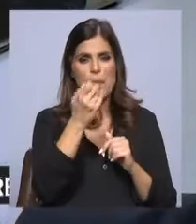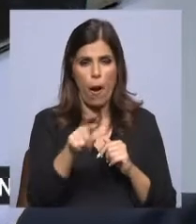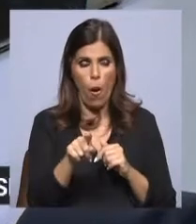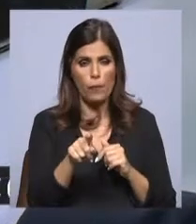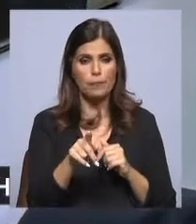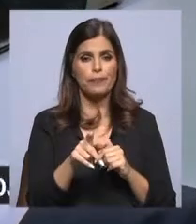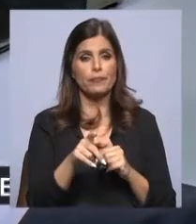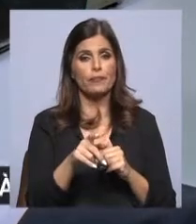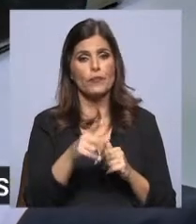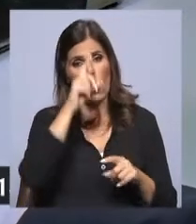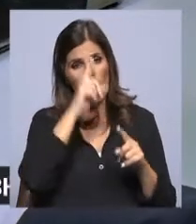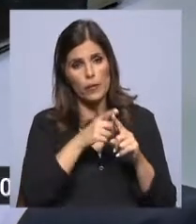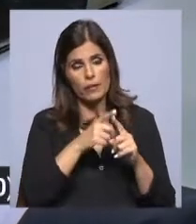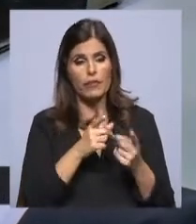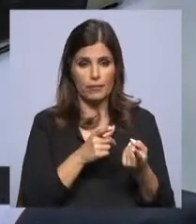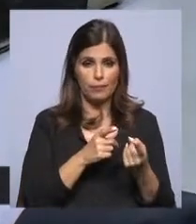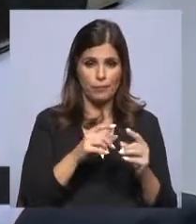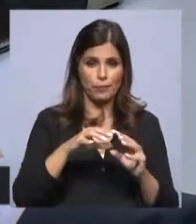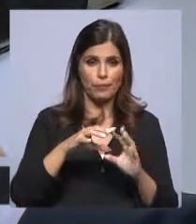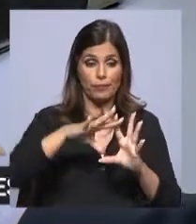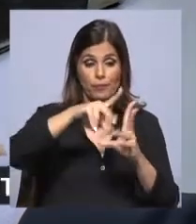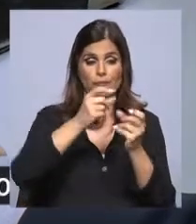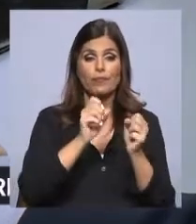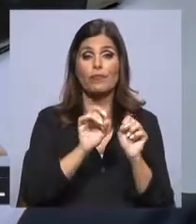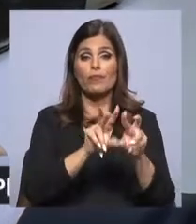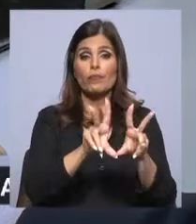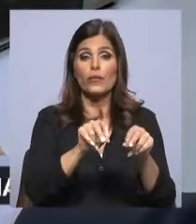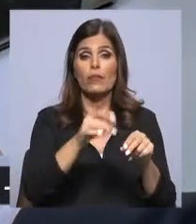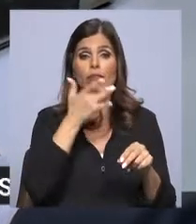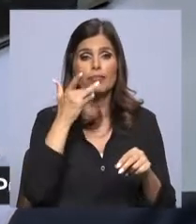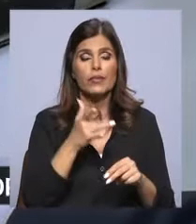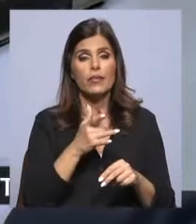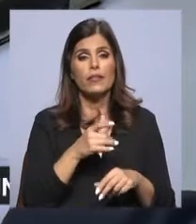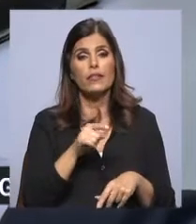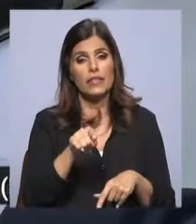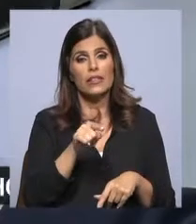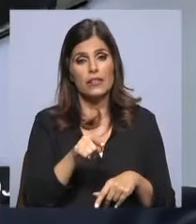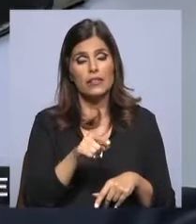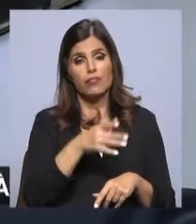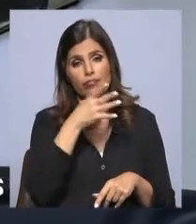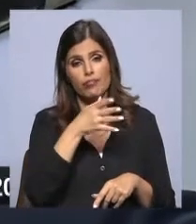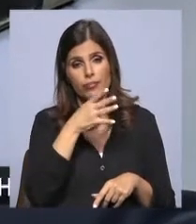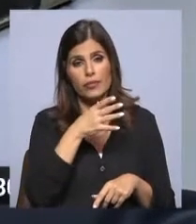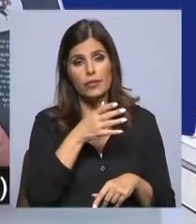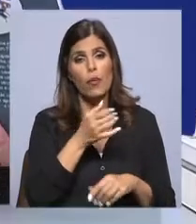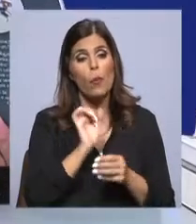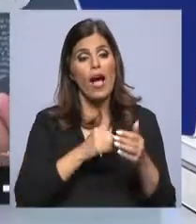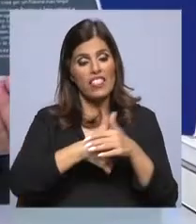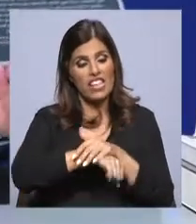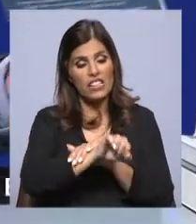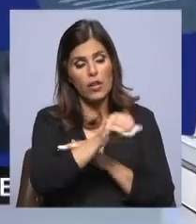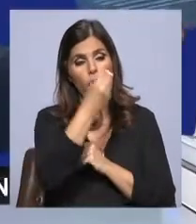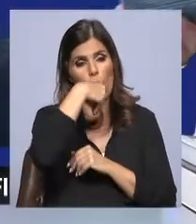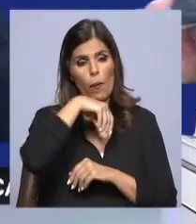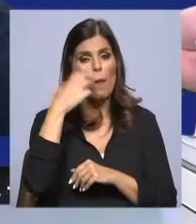tão necessária, missão Planeta Limpo. Olha, conheceram uma tartaruga que ingeriu plástico. Pois é também um dos grandes problemas do nosso tempo e é